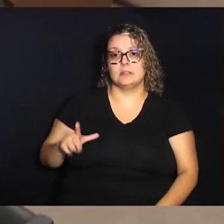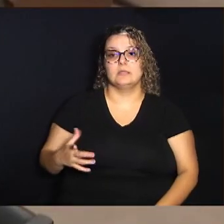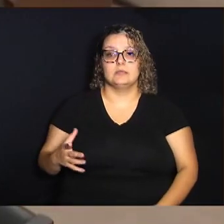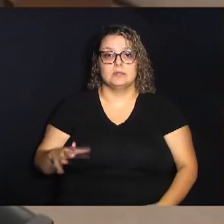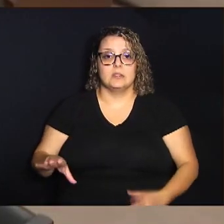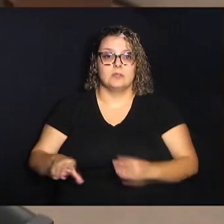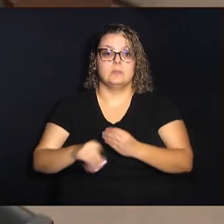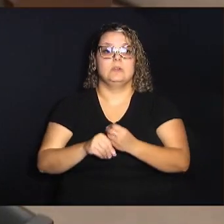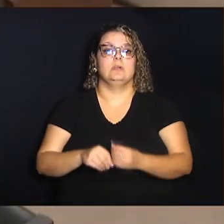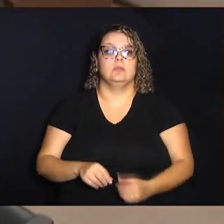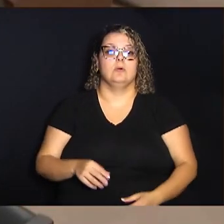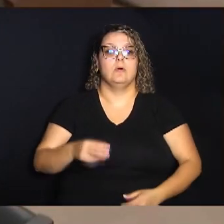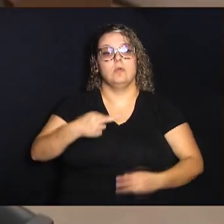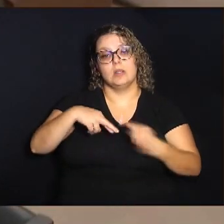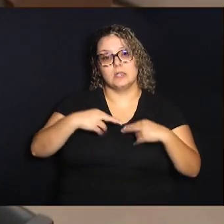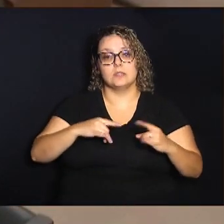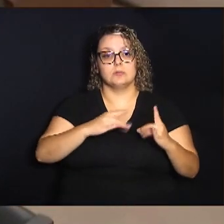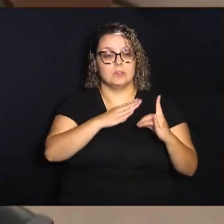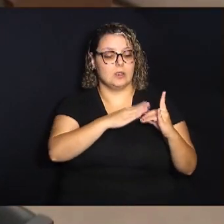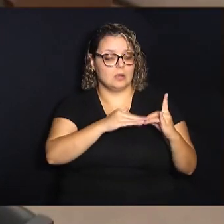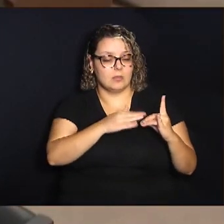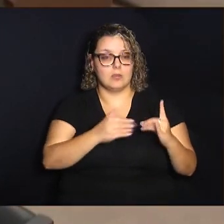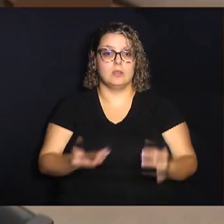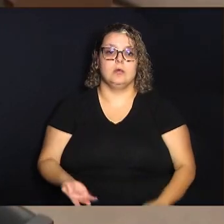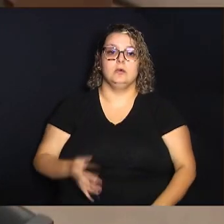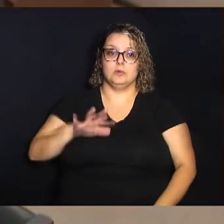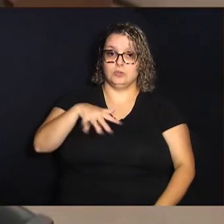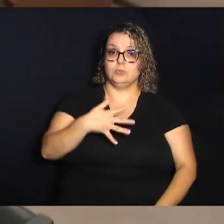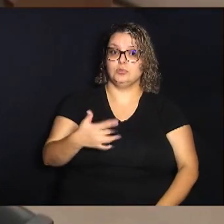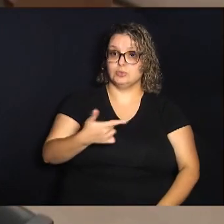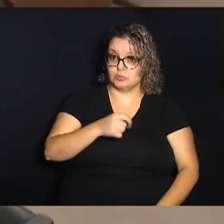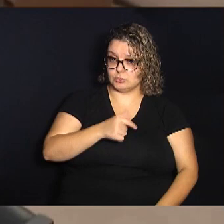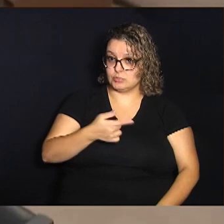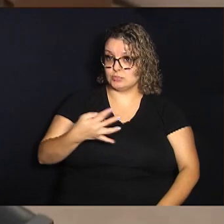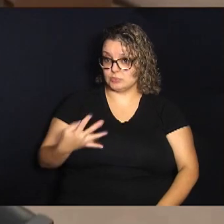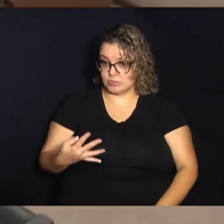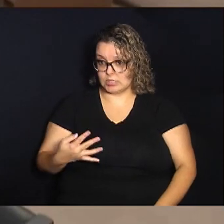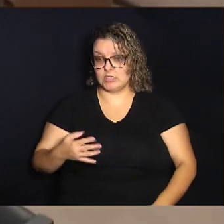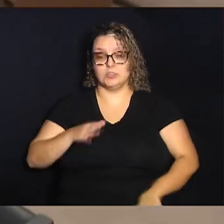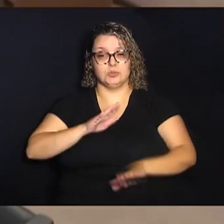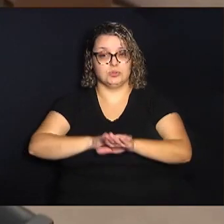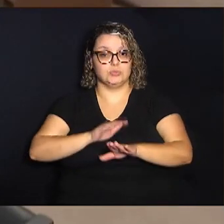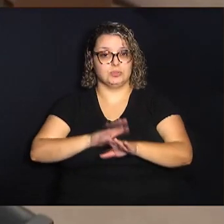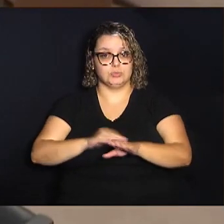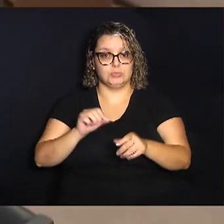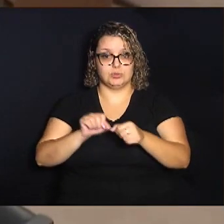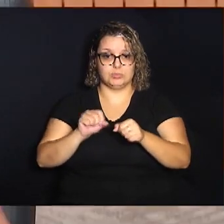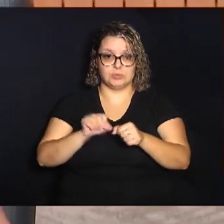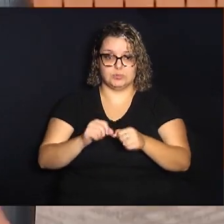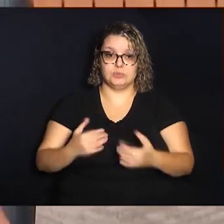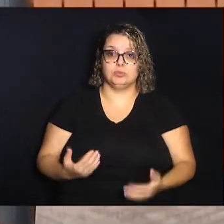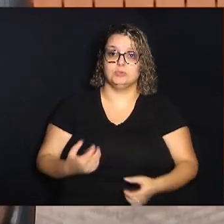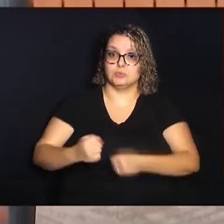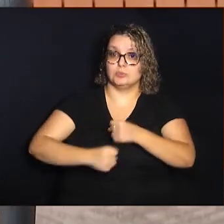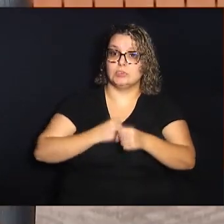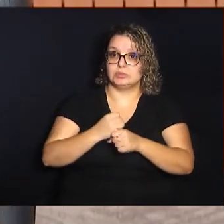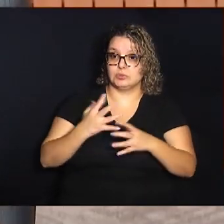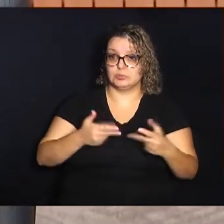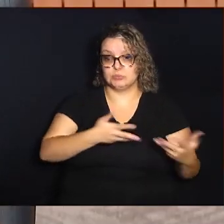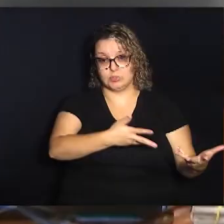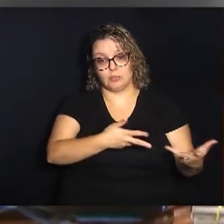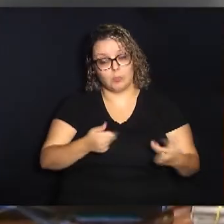A reunião discutiu o calendário de 2024, as atividades que serão realizadas durante o ano.